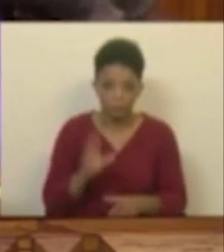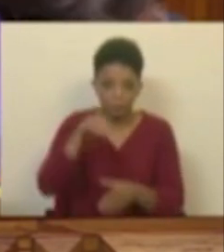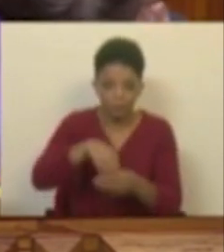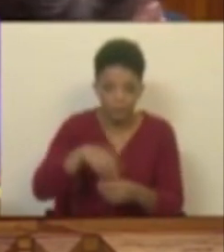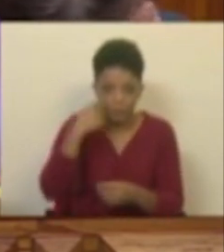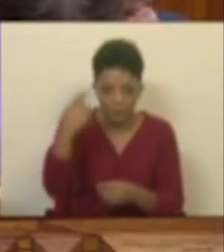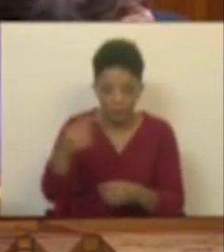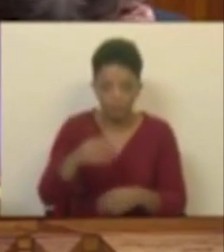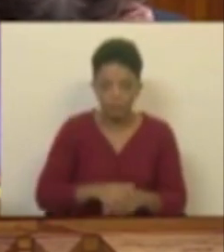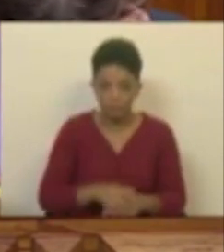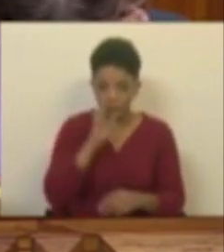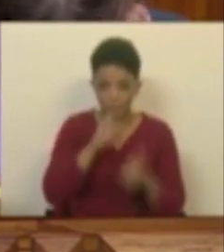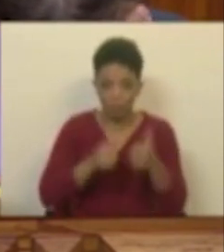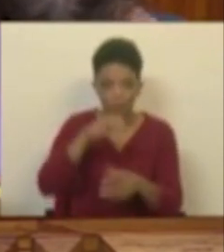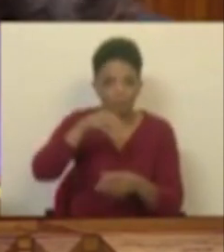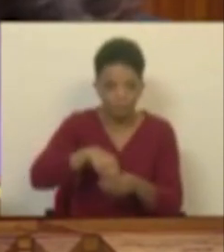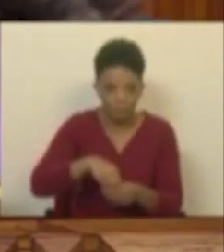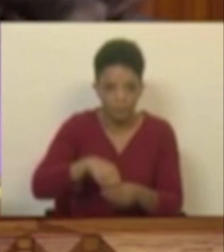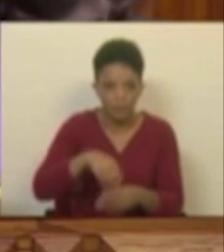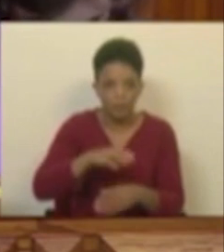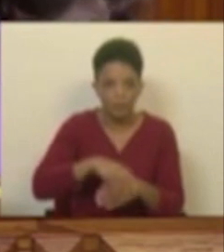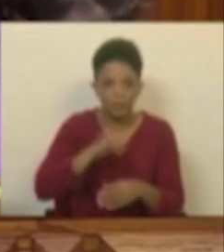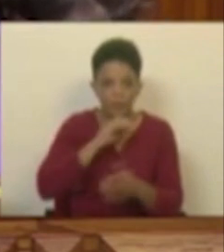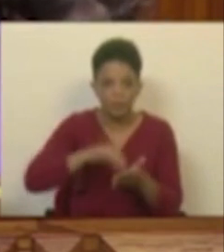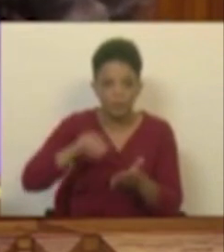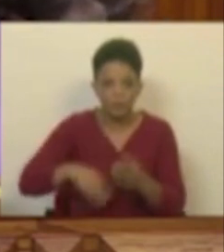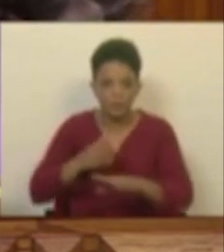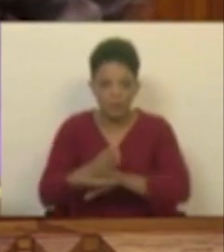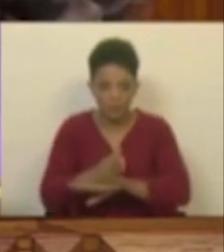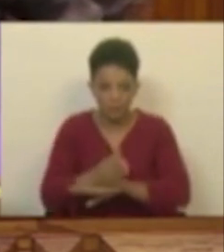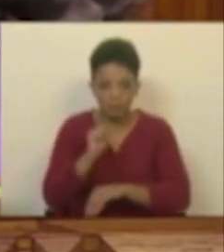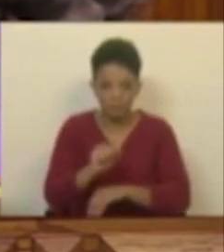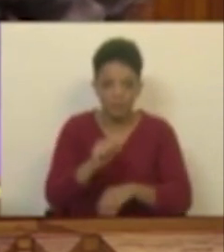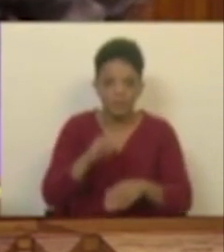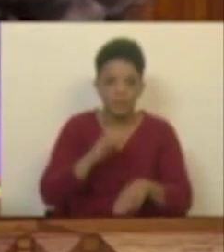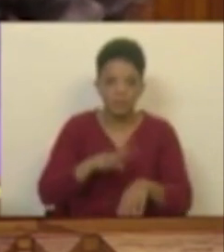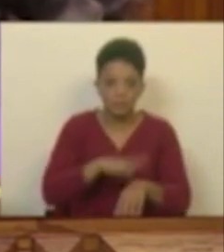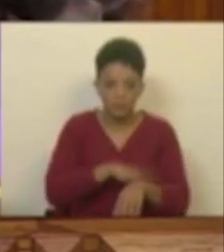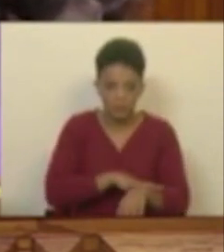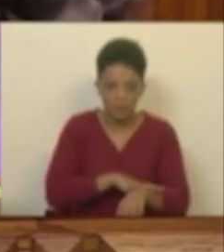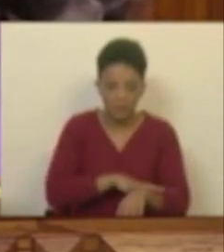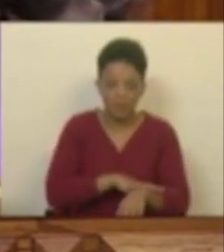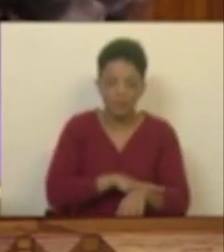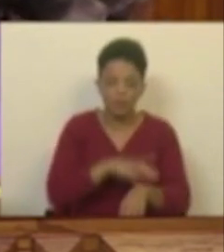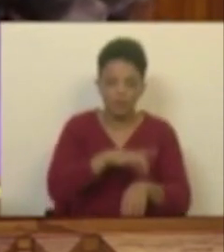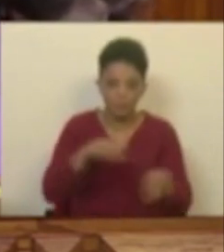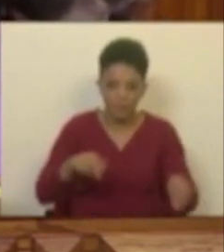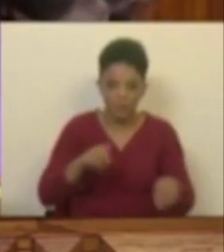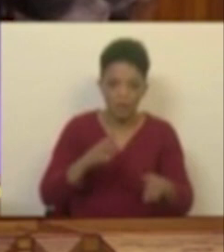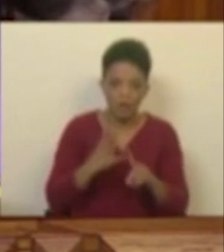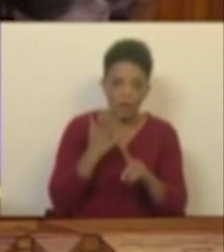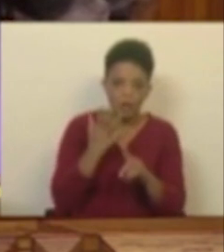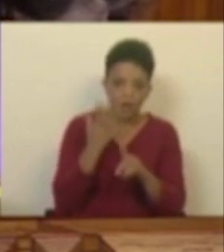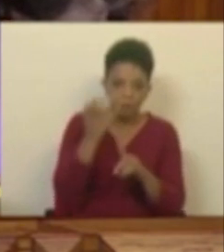nesse, as especialidades não foram incluídas nesse concurso, são passíveis de contratação direta pelas administrações hospitalares, não no próximo trimestre, mas imediatamente,